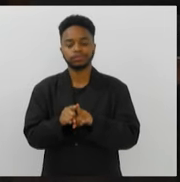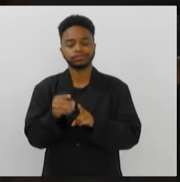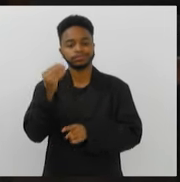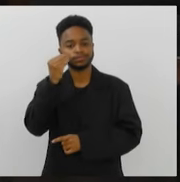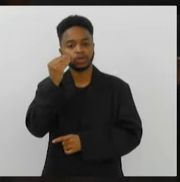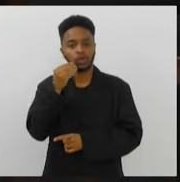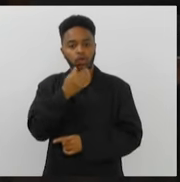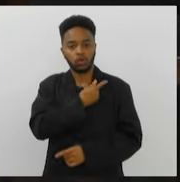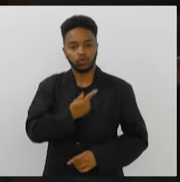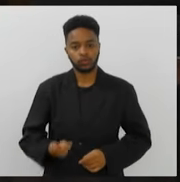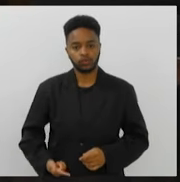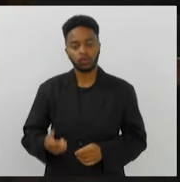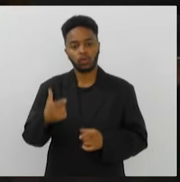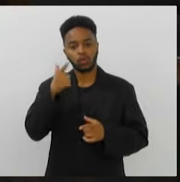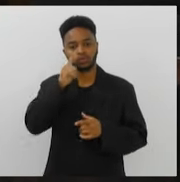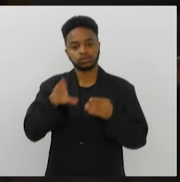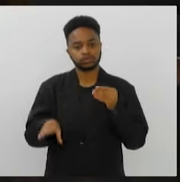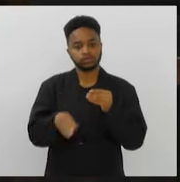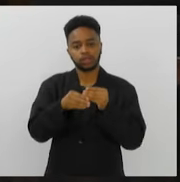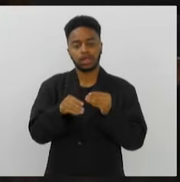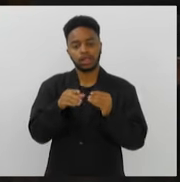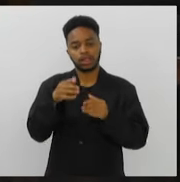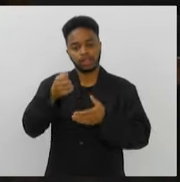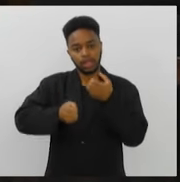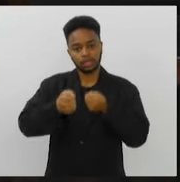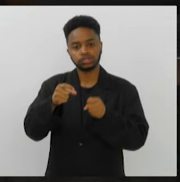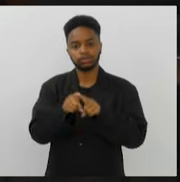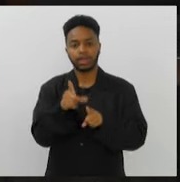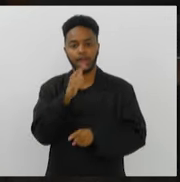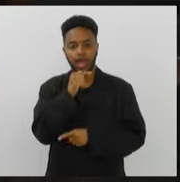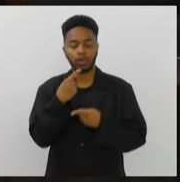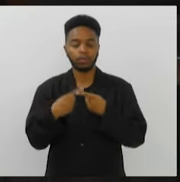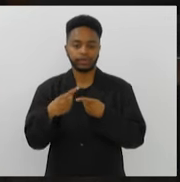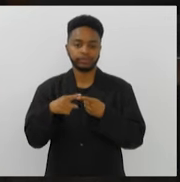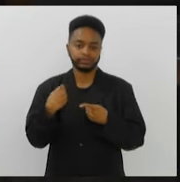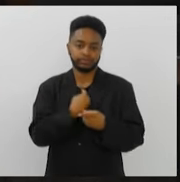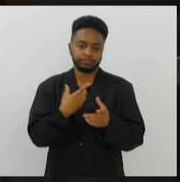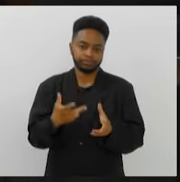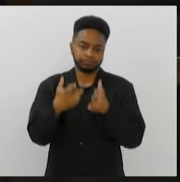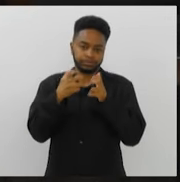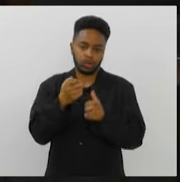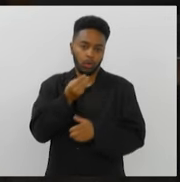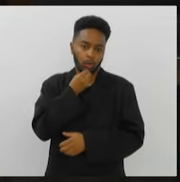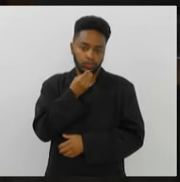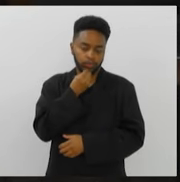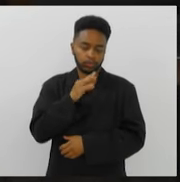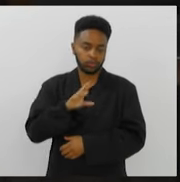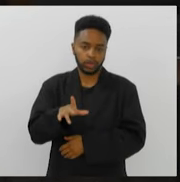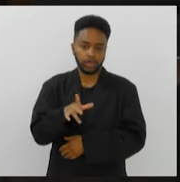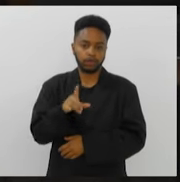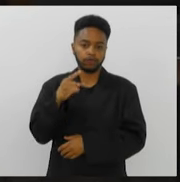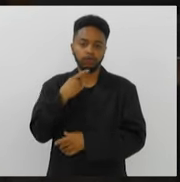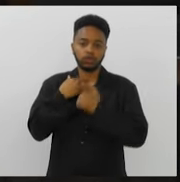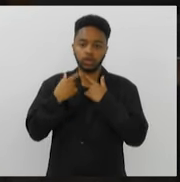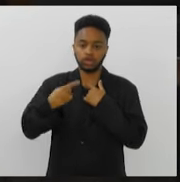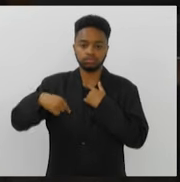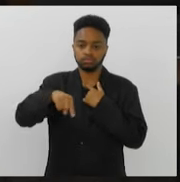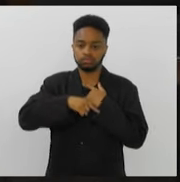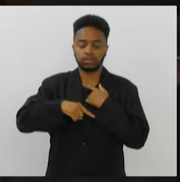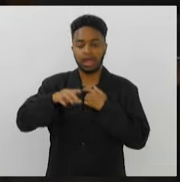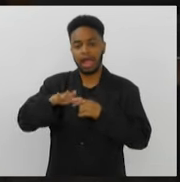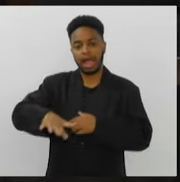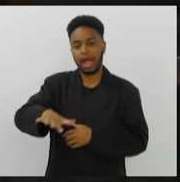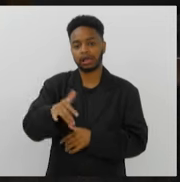possa acrescentar o leite e a água e acabar com esse imbróglio, porque dá para se perceber claramente, e aqui não é só o desejo de quem é da região, mas da maioria